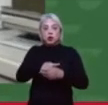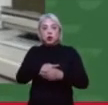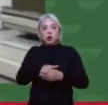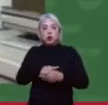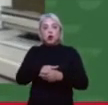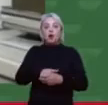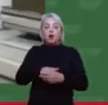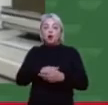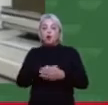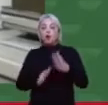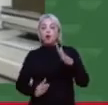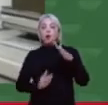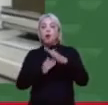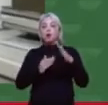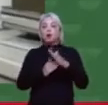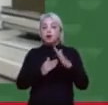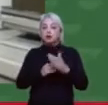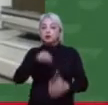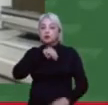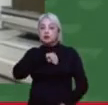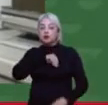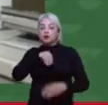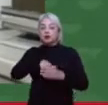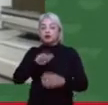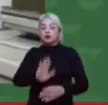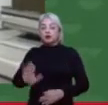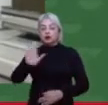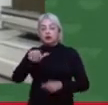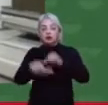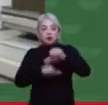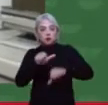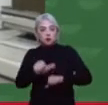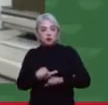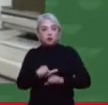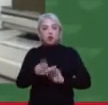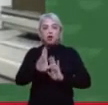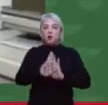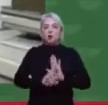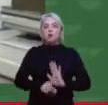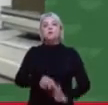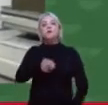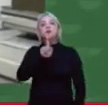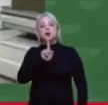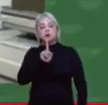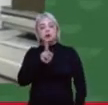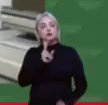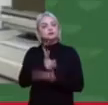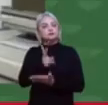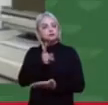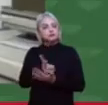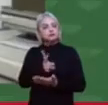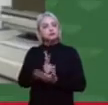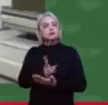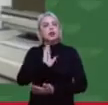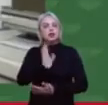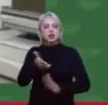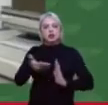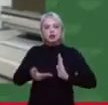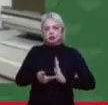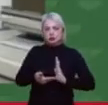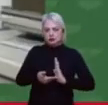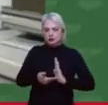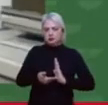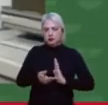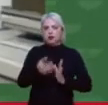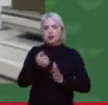coeficiente eleitoral. Isso muda. Então, eles estão querendo fazer um regime para, primeiro, manter quem já está na Câmara,